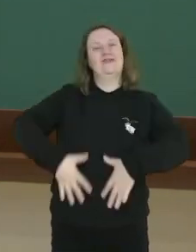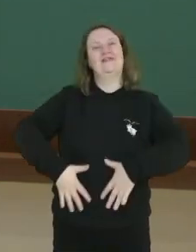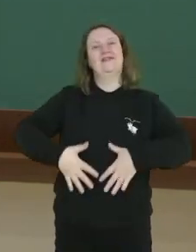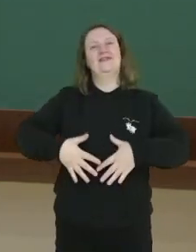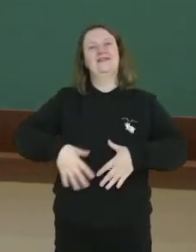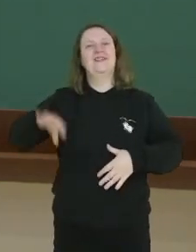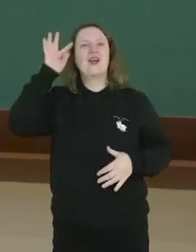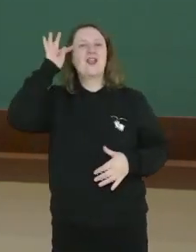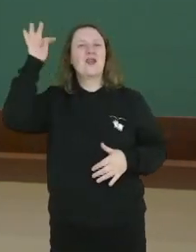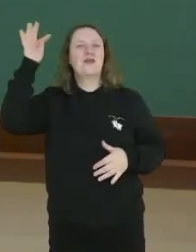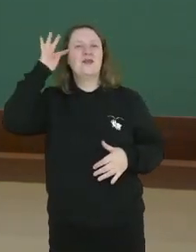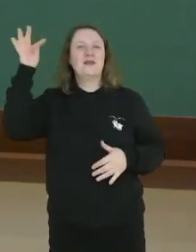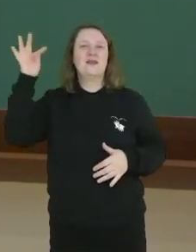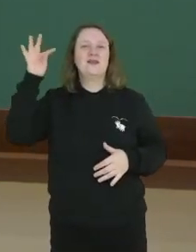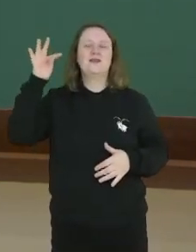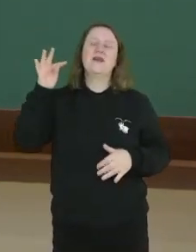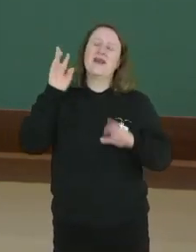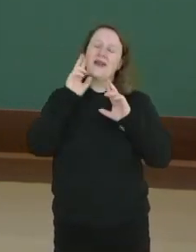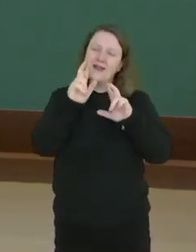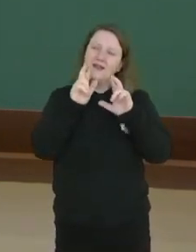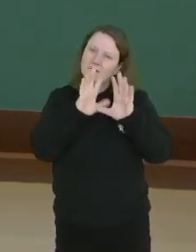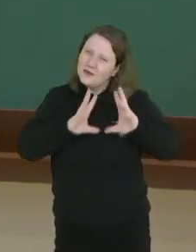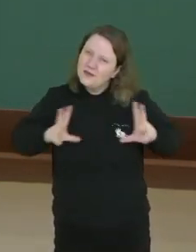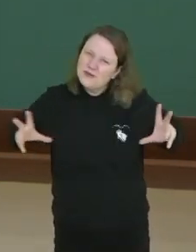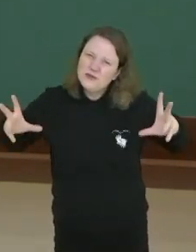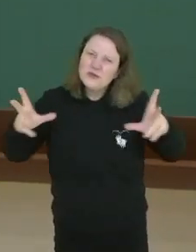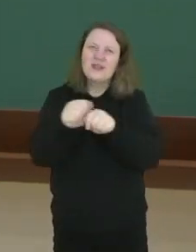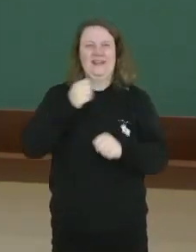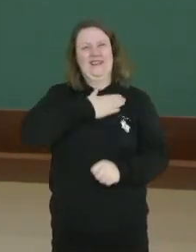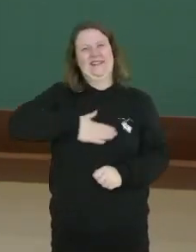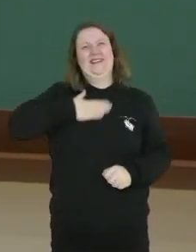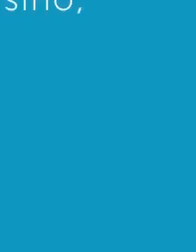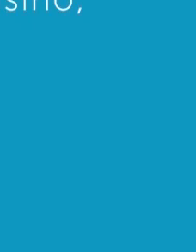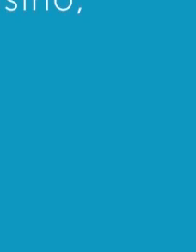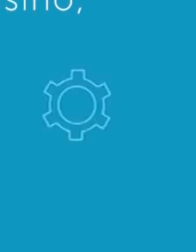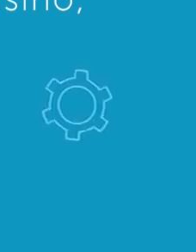Teorema de Pitágoras. Espero que vocês tenham gostado e até breve!